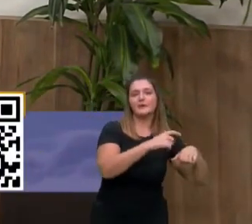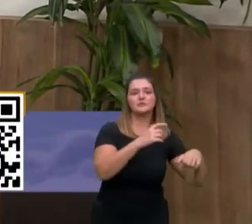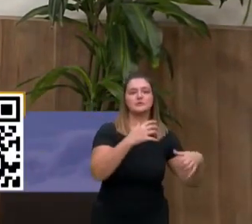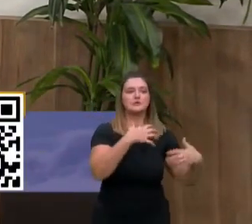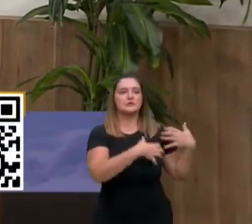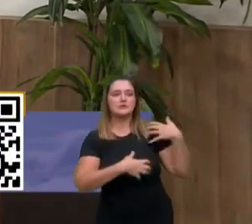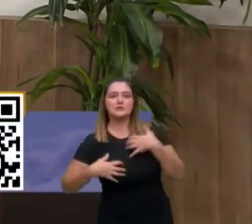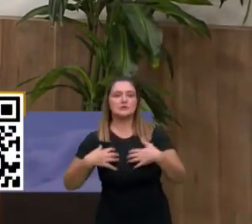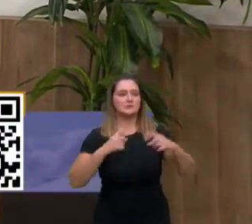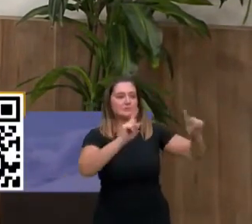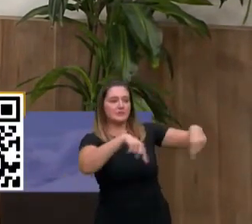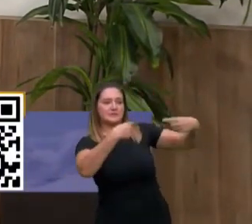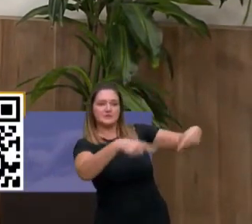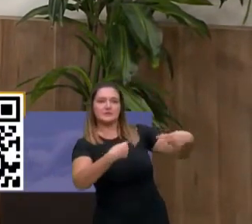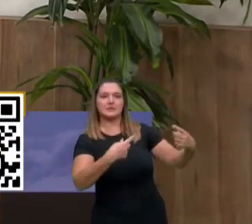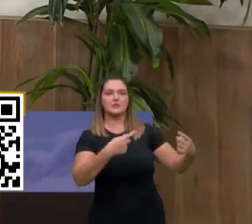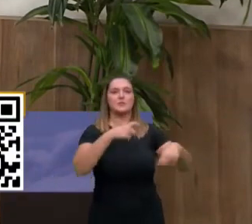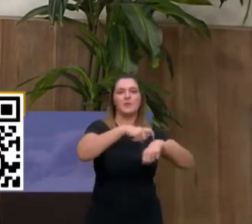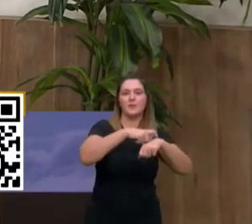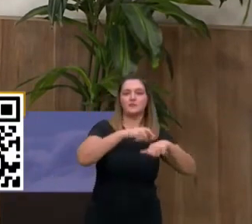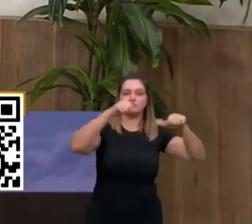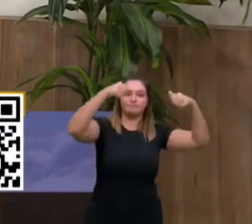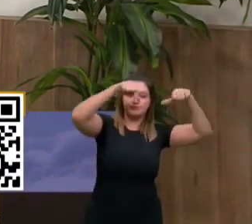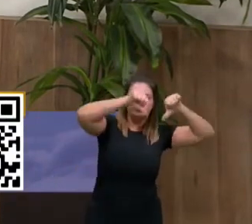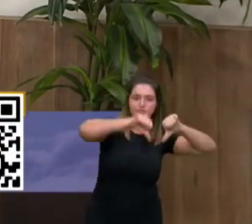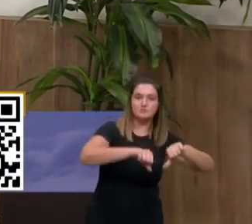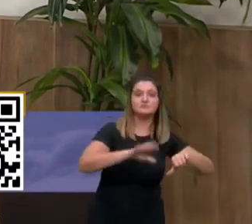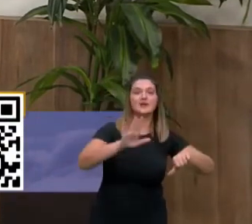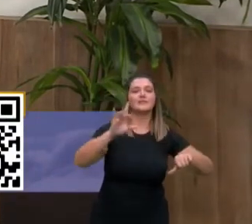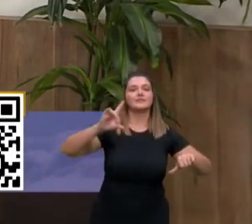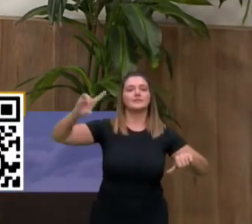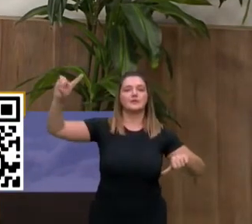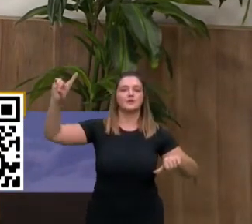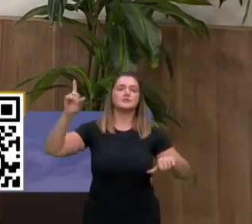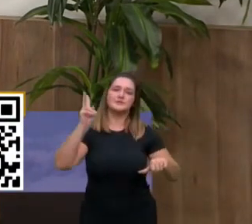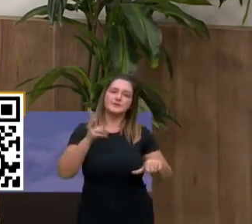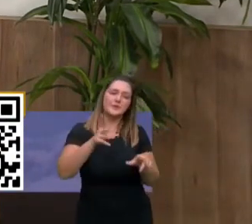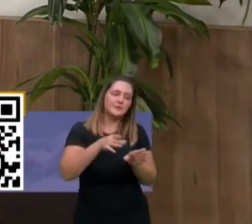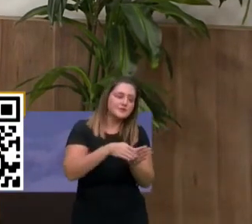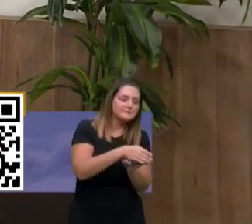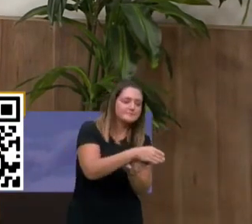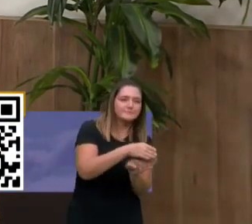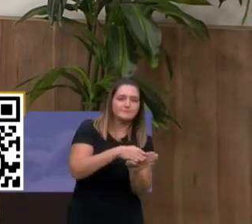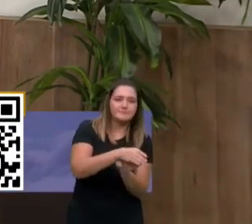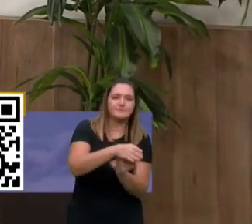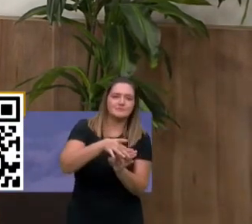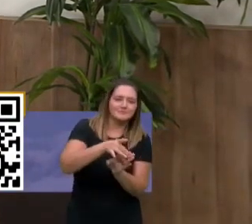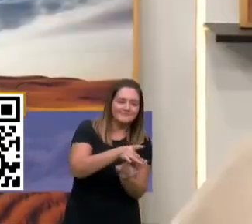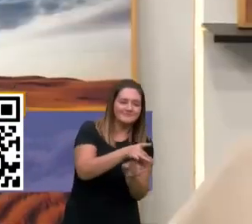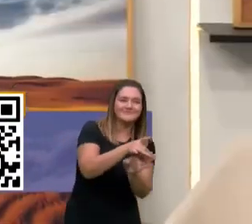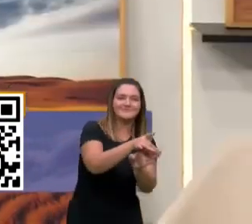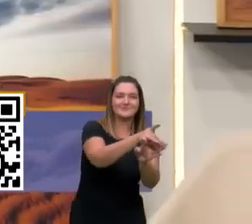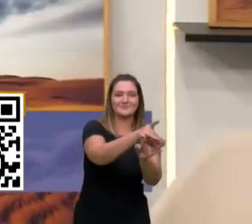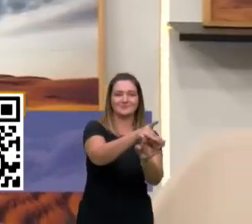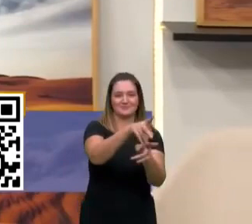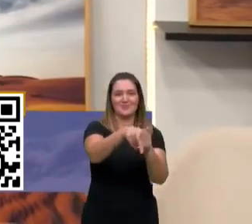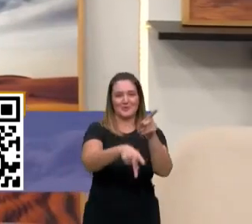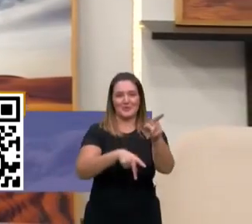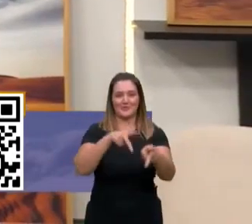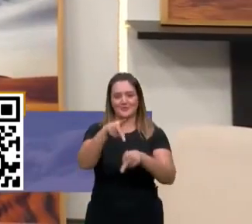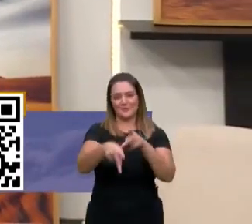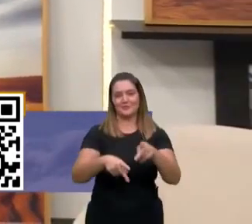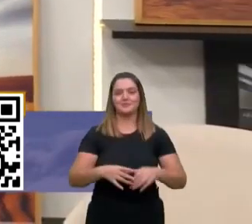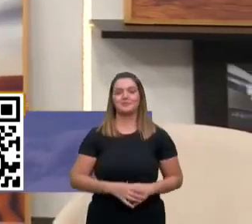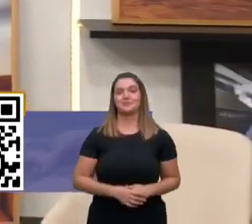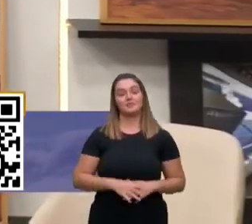diante de situações muito adversas. Mas Deus continuou e continua dirigindo o seu povo. Então